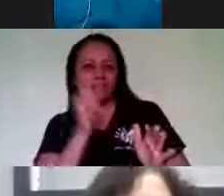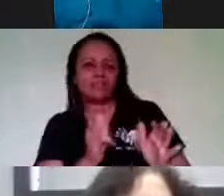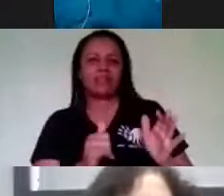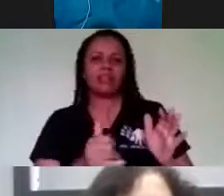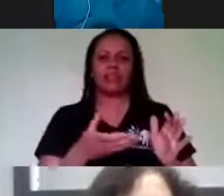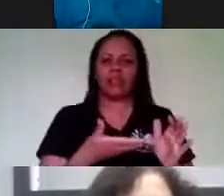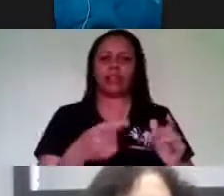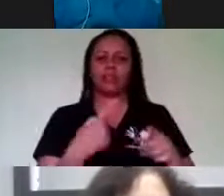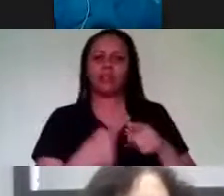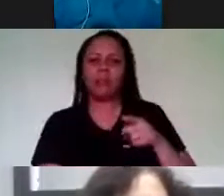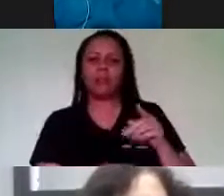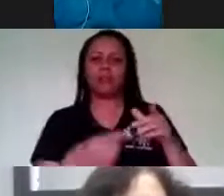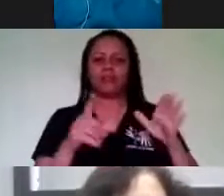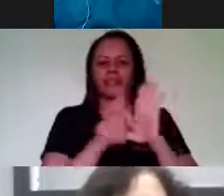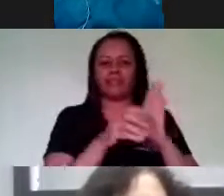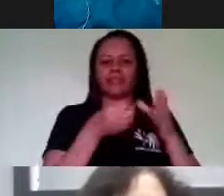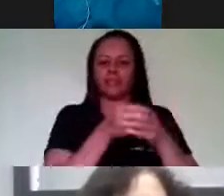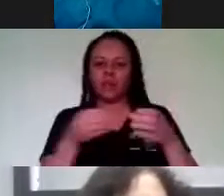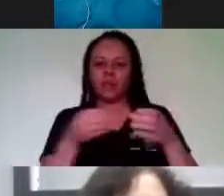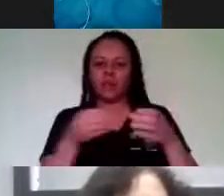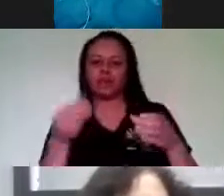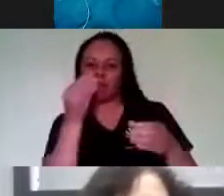da sociedade civil como um todo, que se